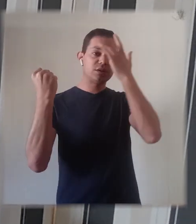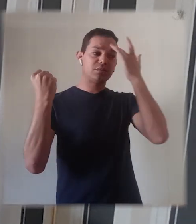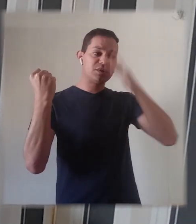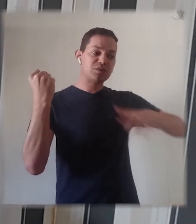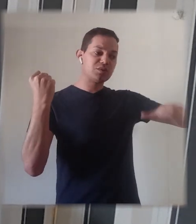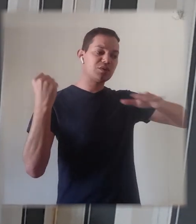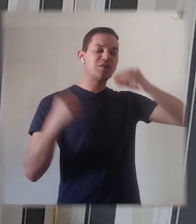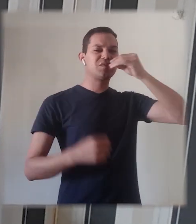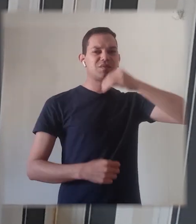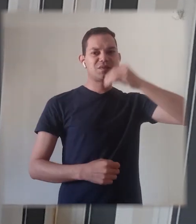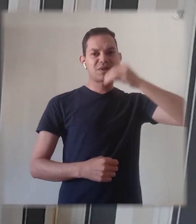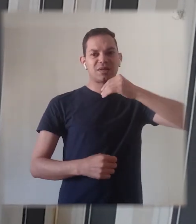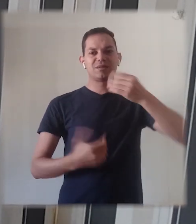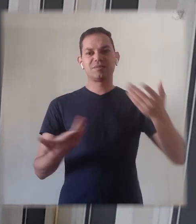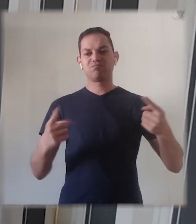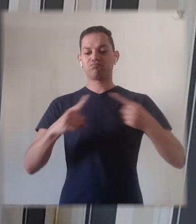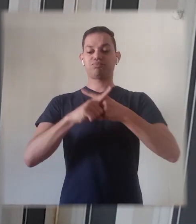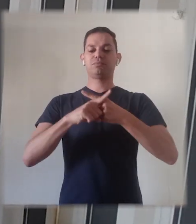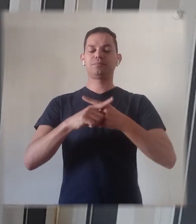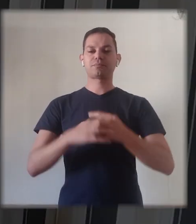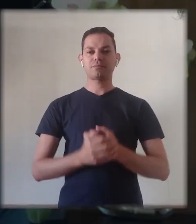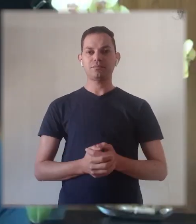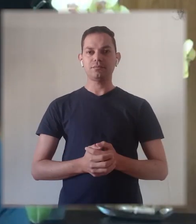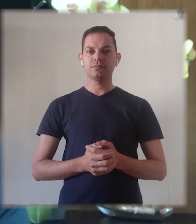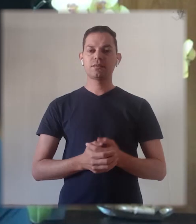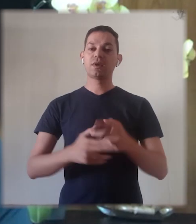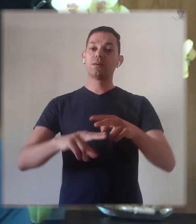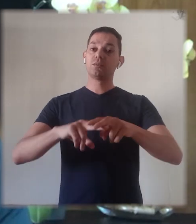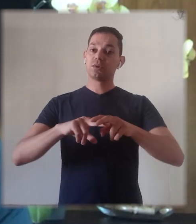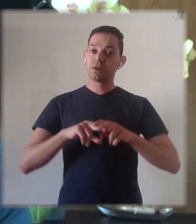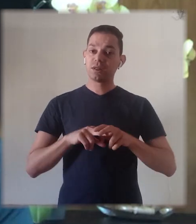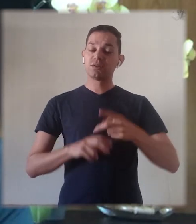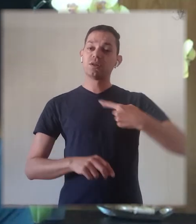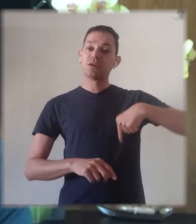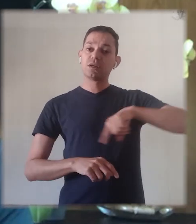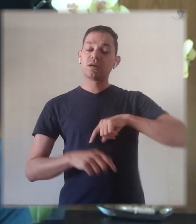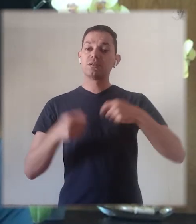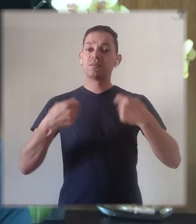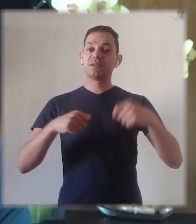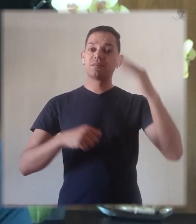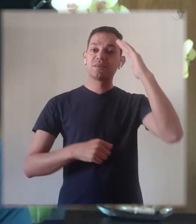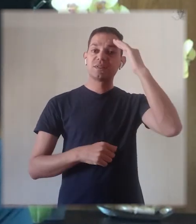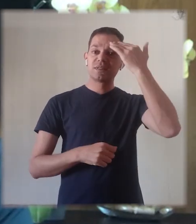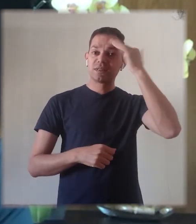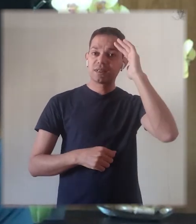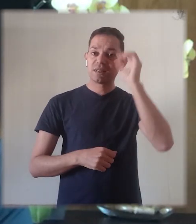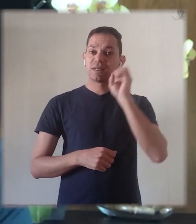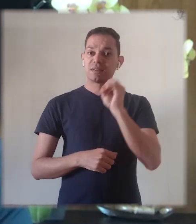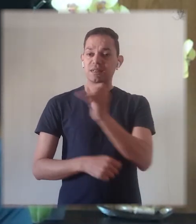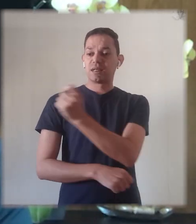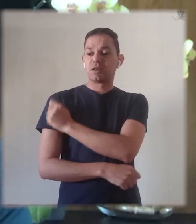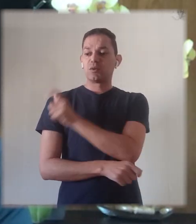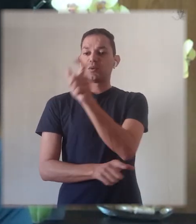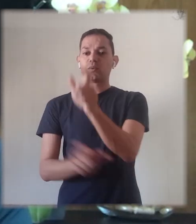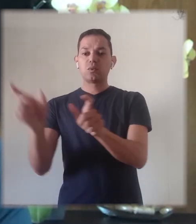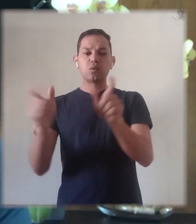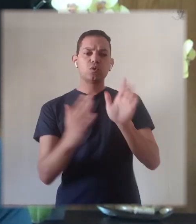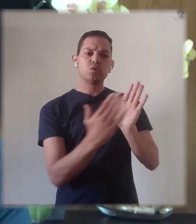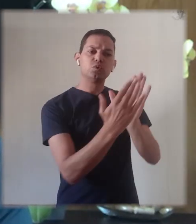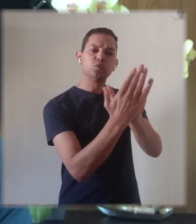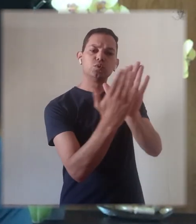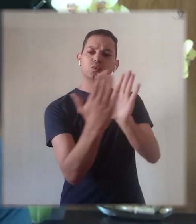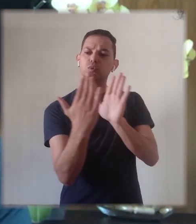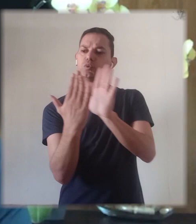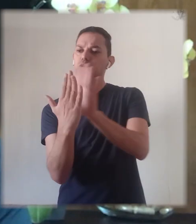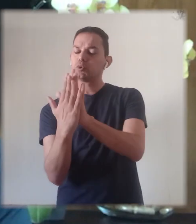de vulnerabilidade que a pessoa se encontra nesse momento. Desse modo, precisamos entender que se desejamos alcançar o